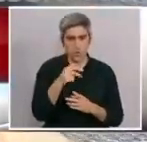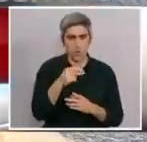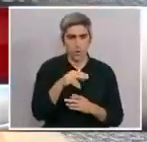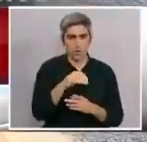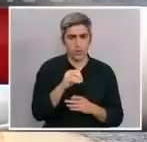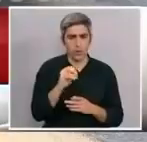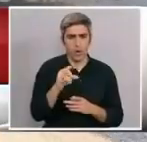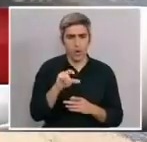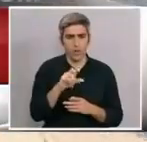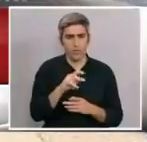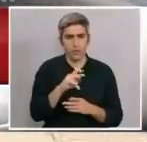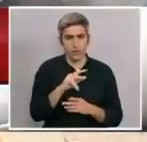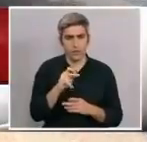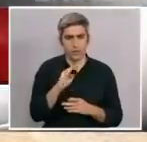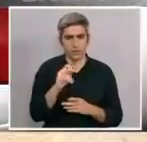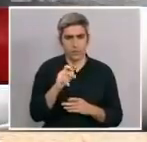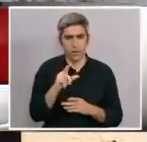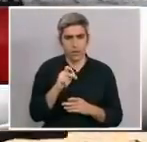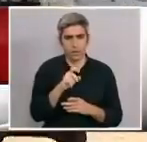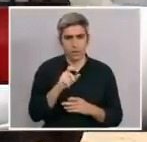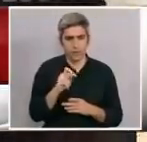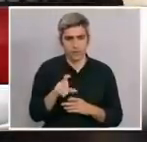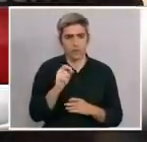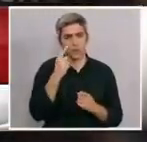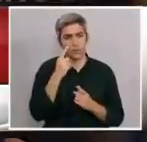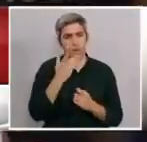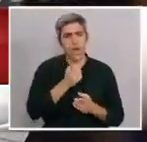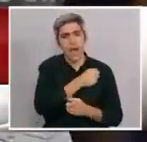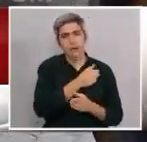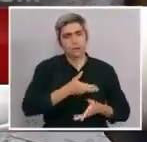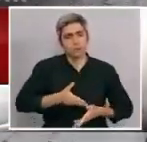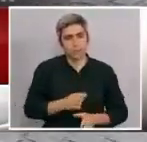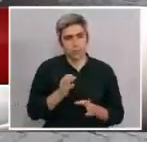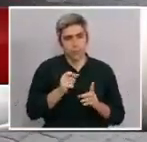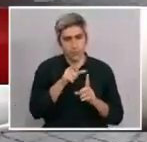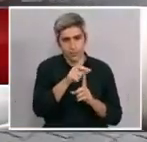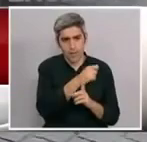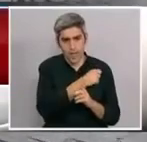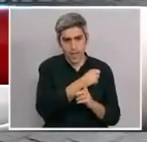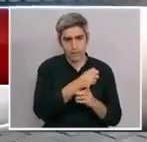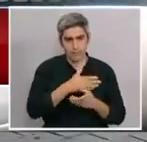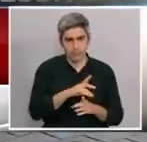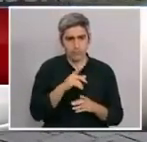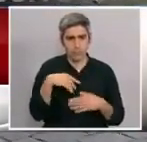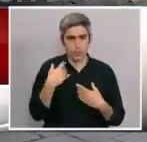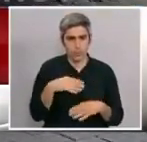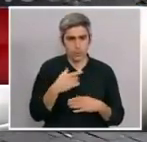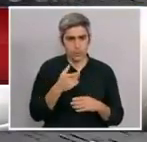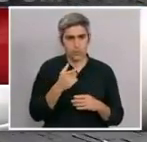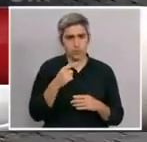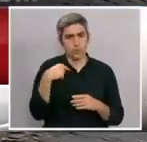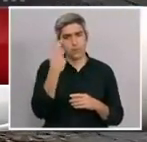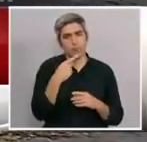Salazar. Veio depois conhecer a casa onde nasceu uma das figuras mais marcantes do século